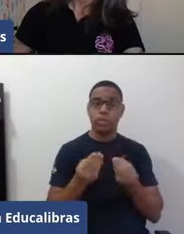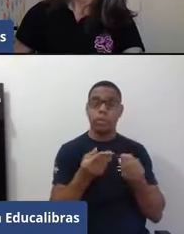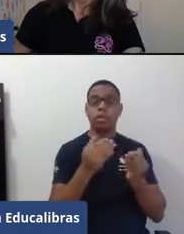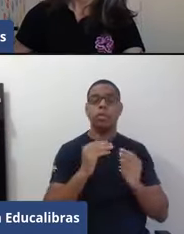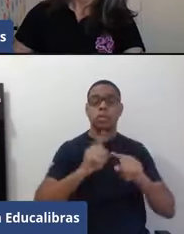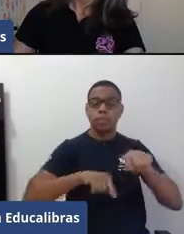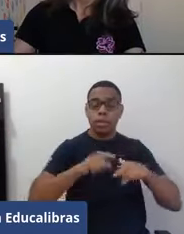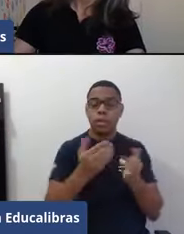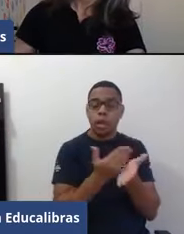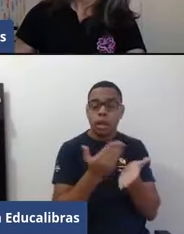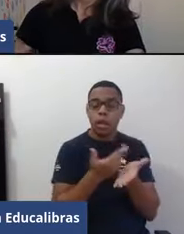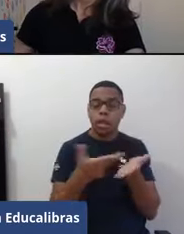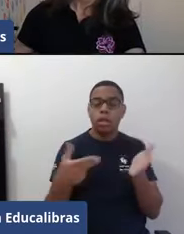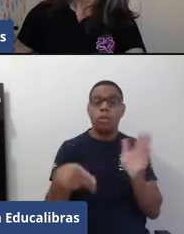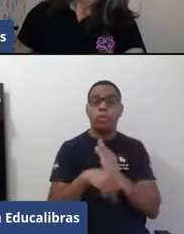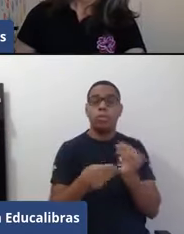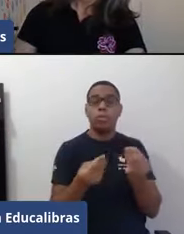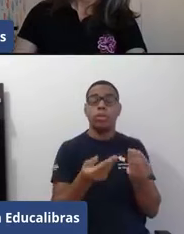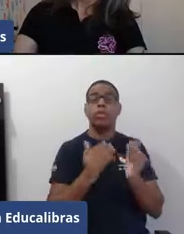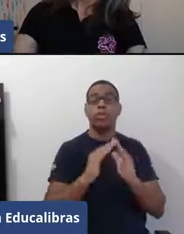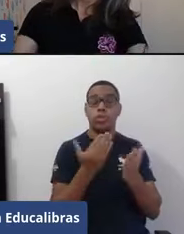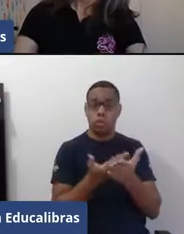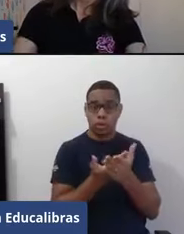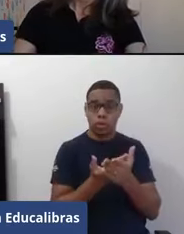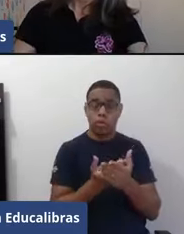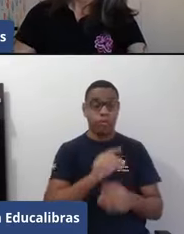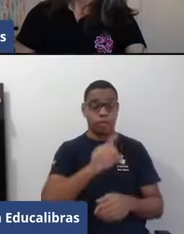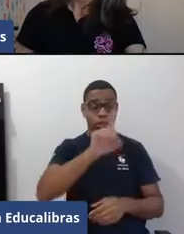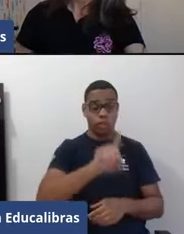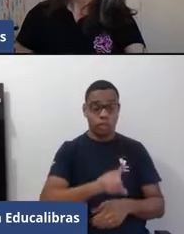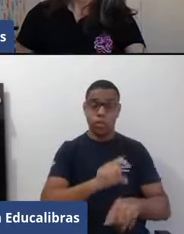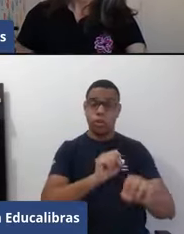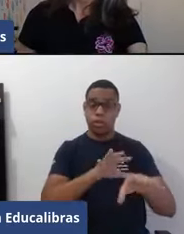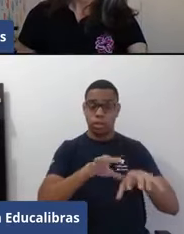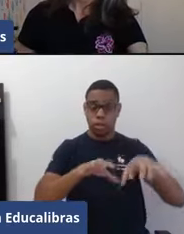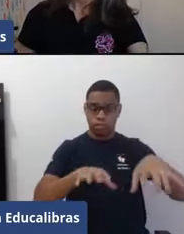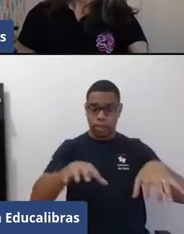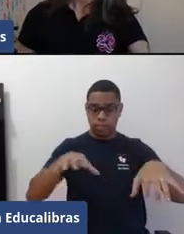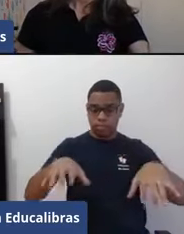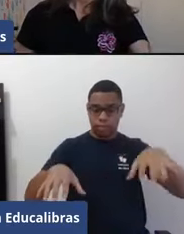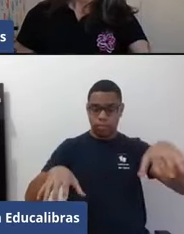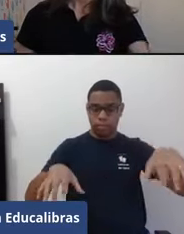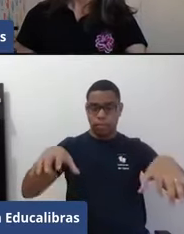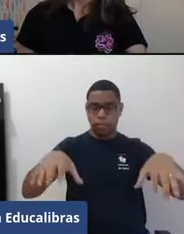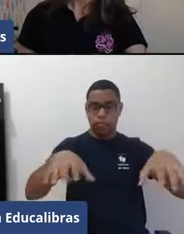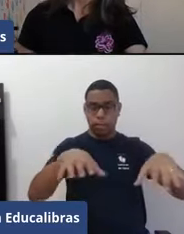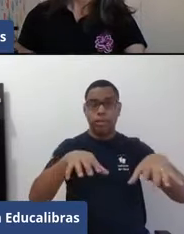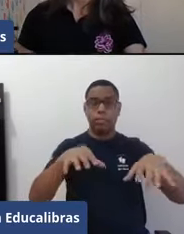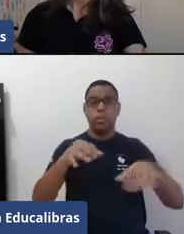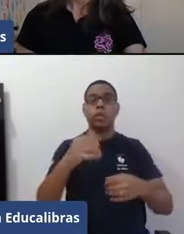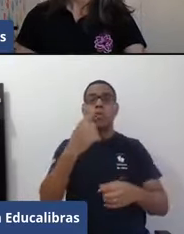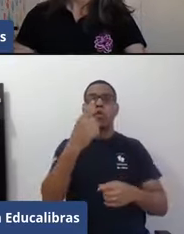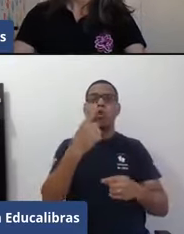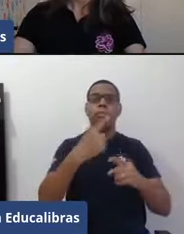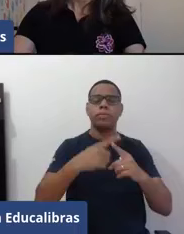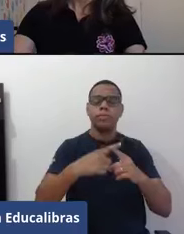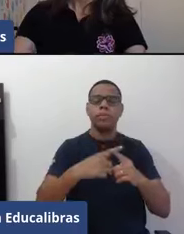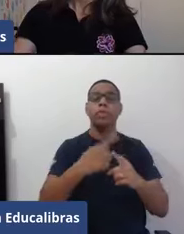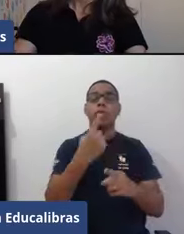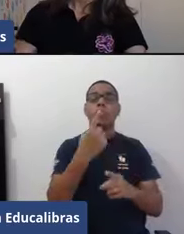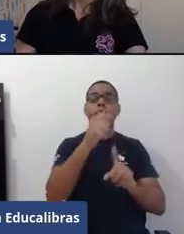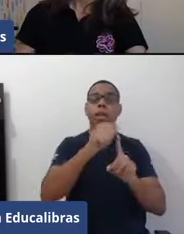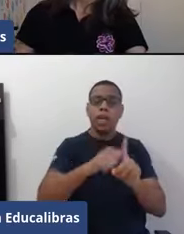material para as escolas. Propor para cada diretoria de ensino, no seu território, pelo menos uma vez por mês, que haja uma